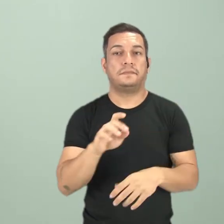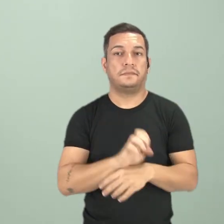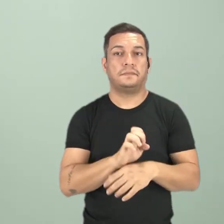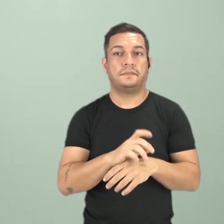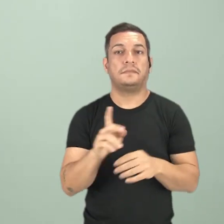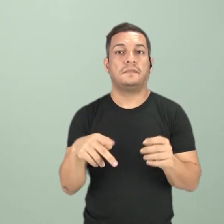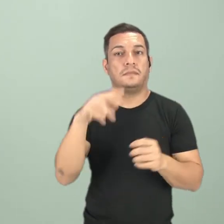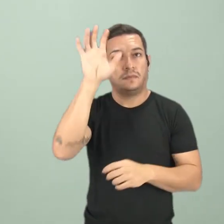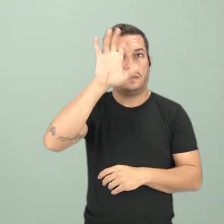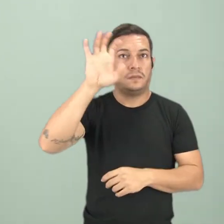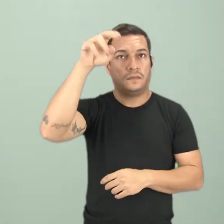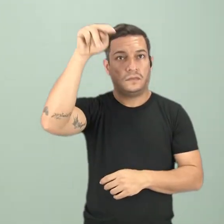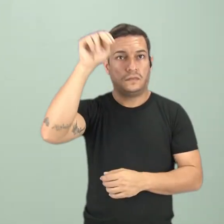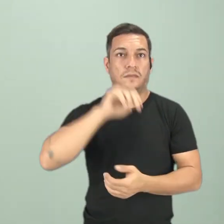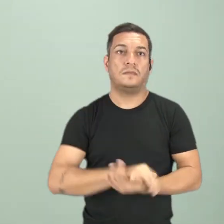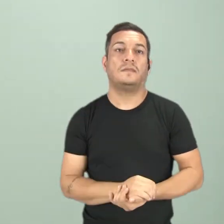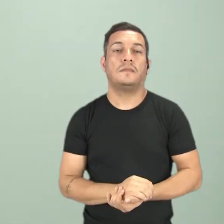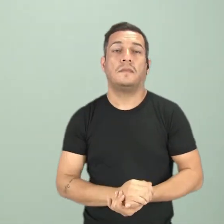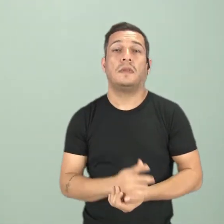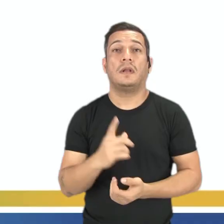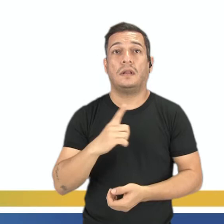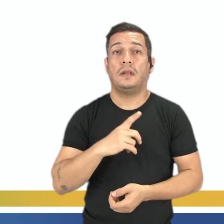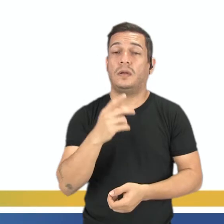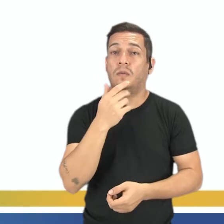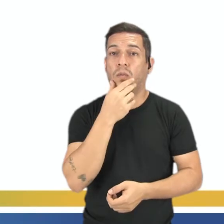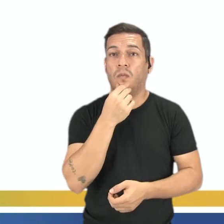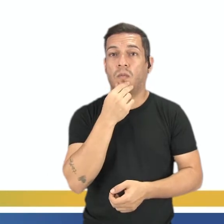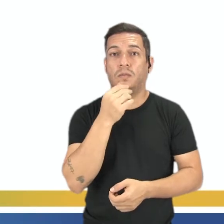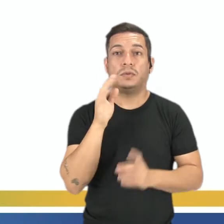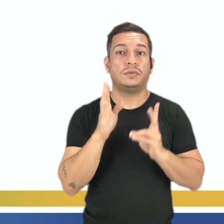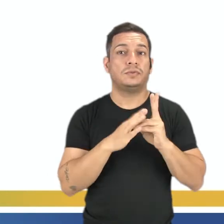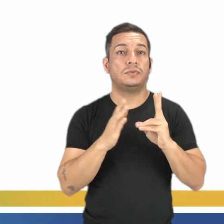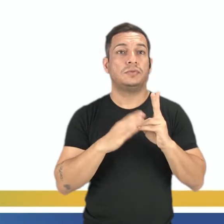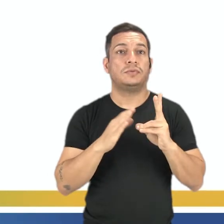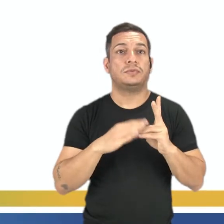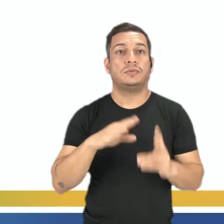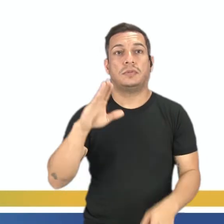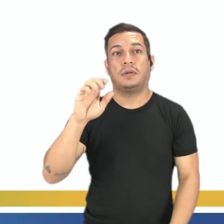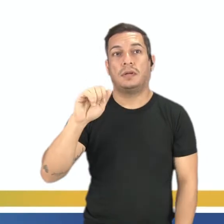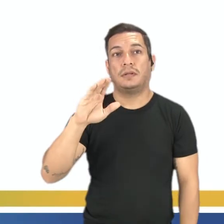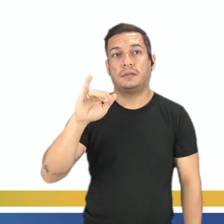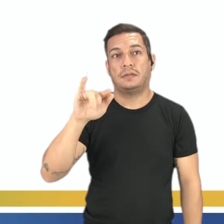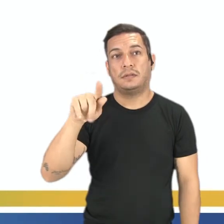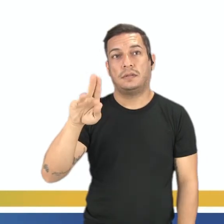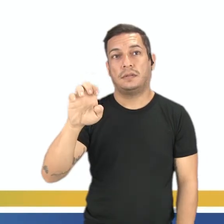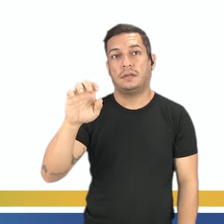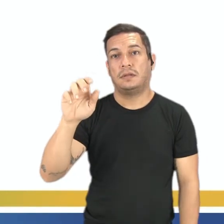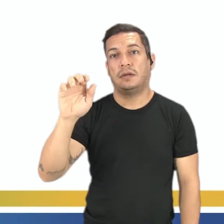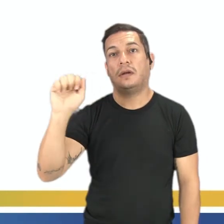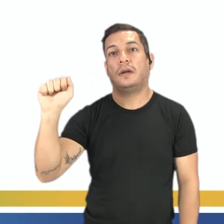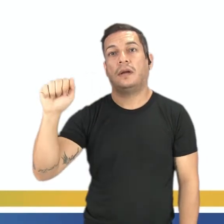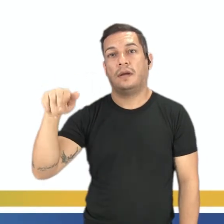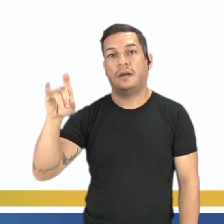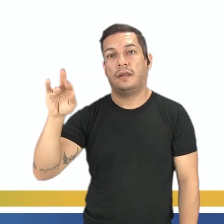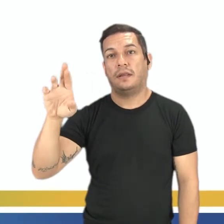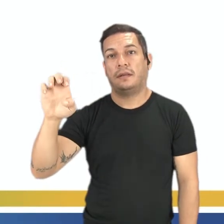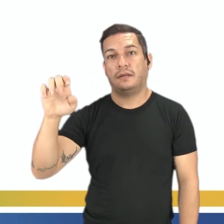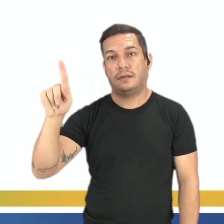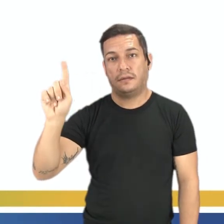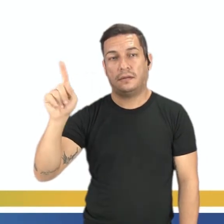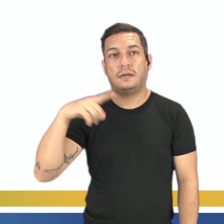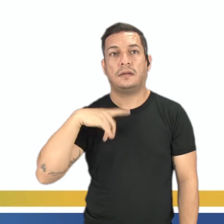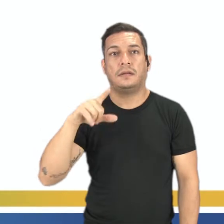que pertencem à região norte. Aí nós temos aí um cacique, André Luiz Caripuna, né? Ele, através de